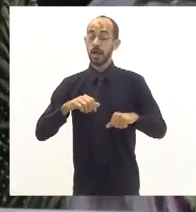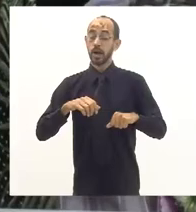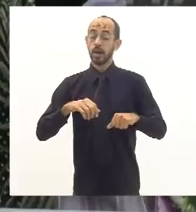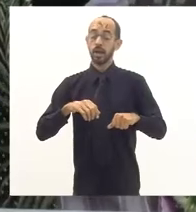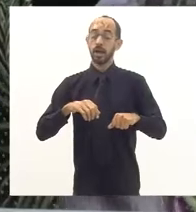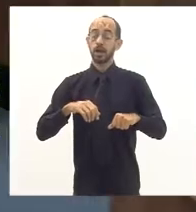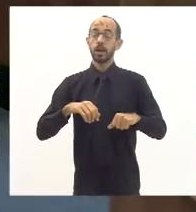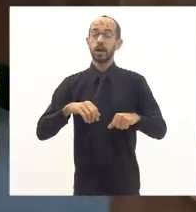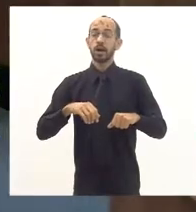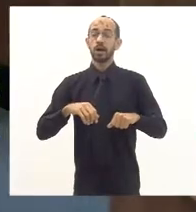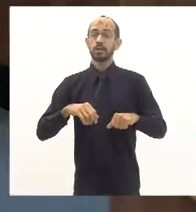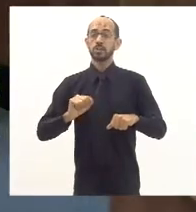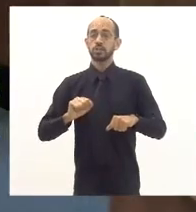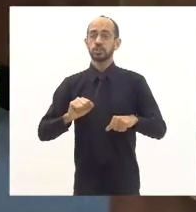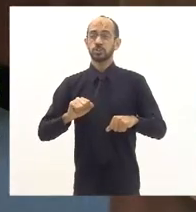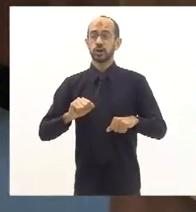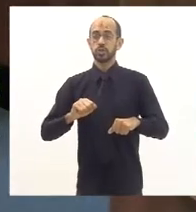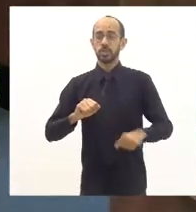levantar.